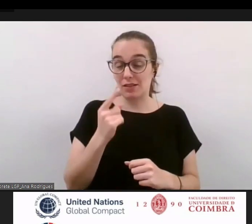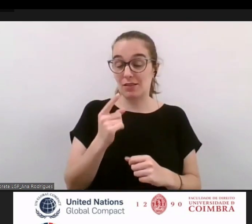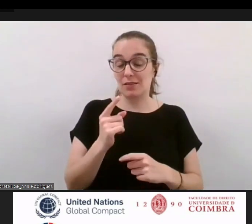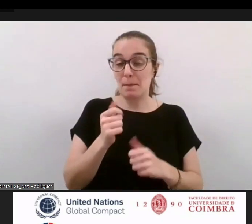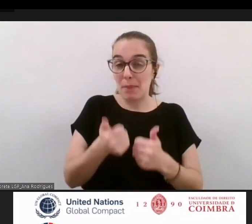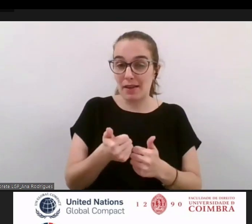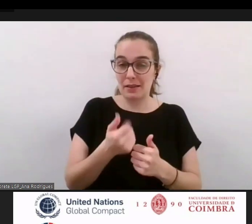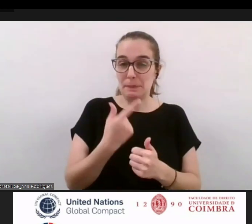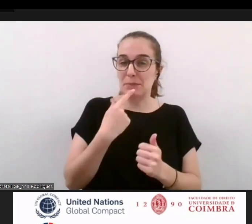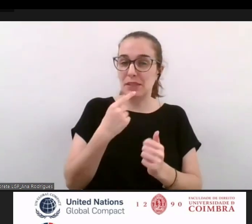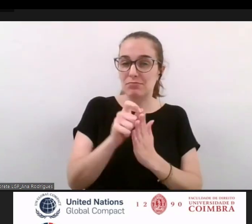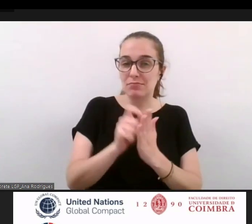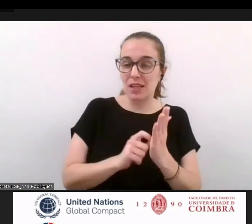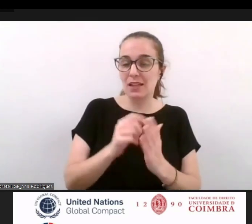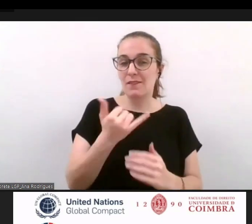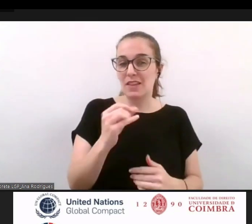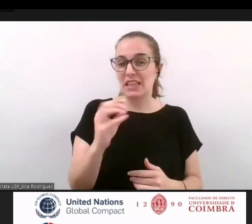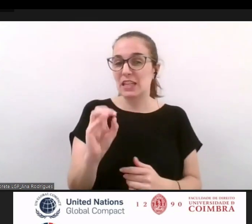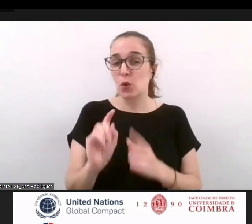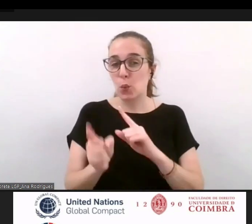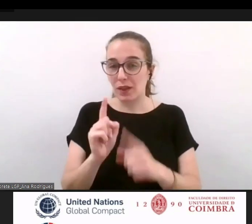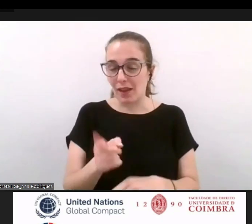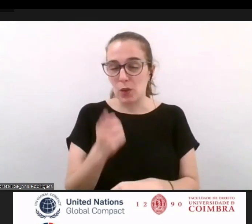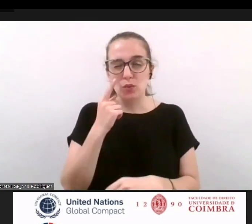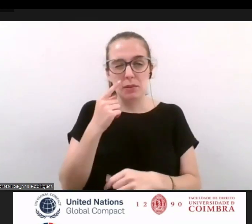forma é que se pode desdobrar, até através destas